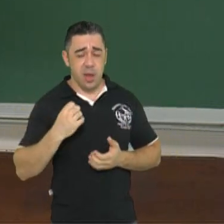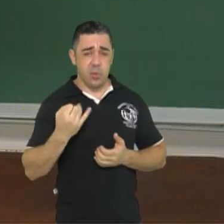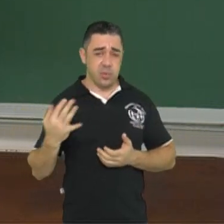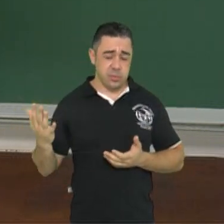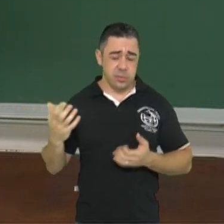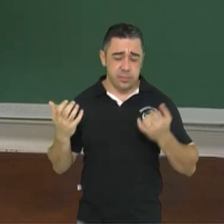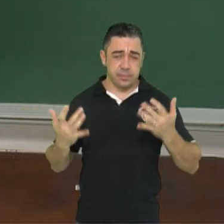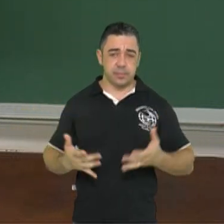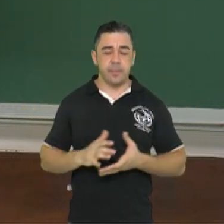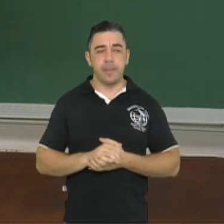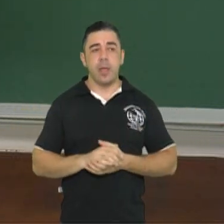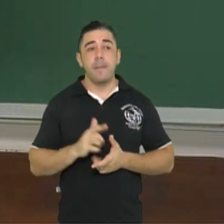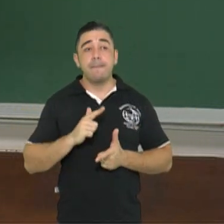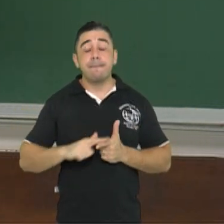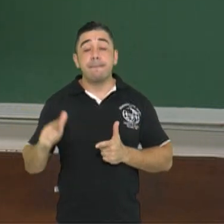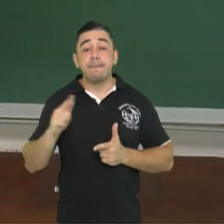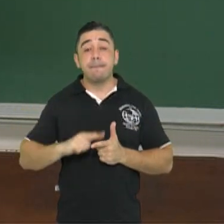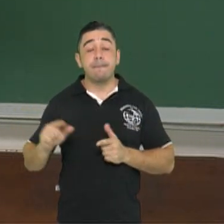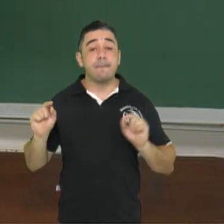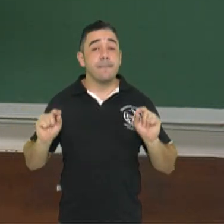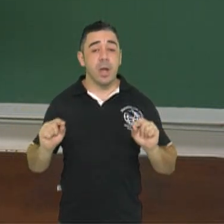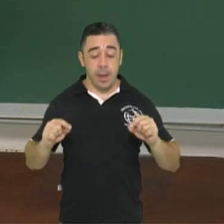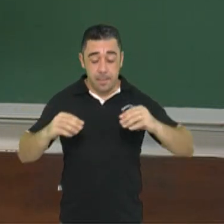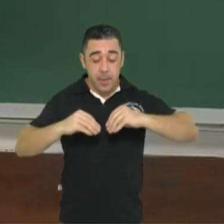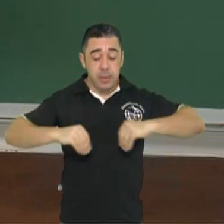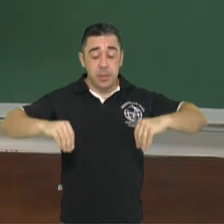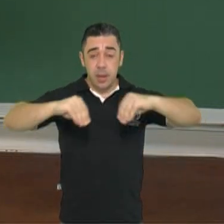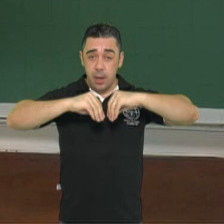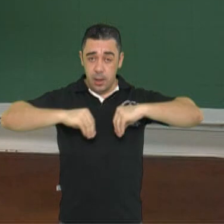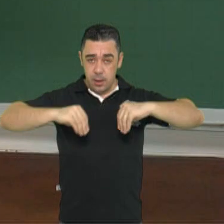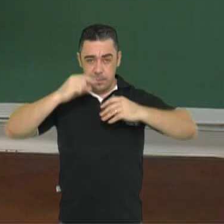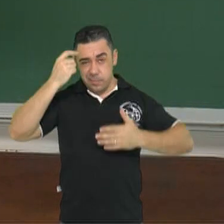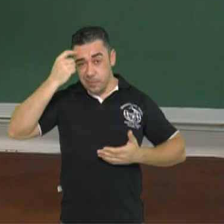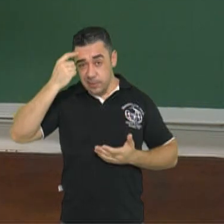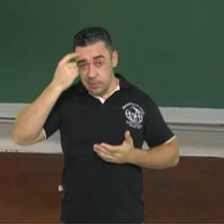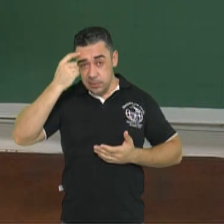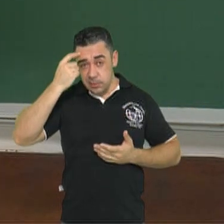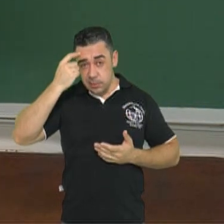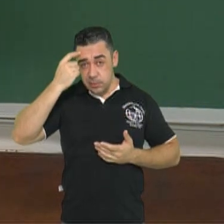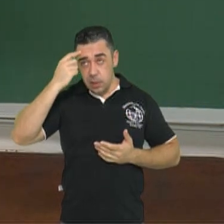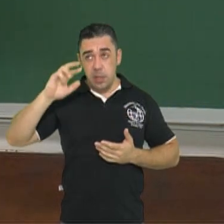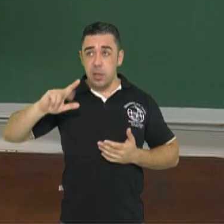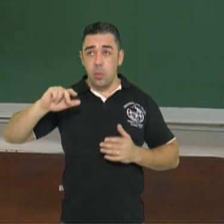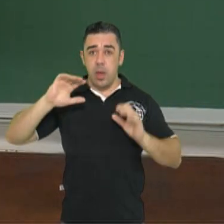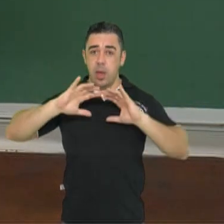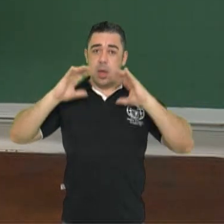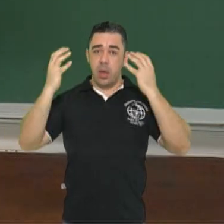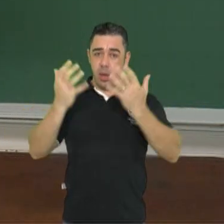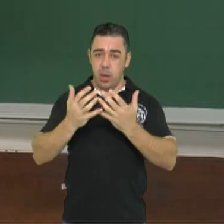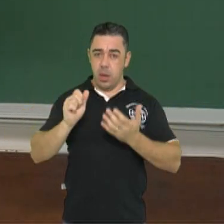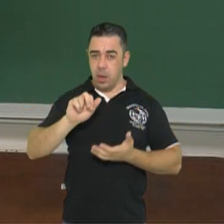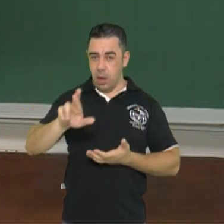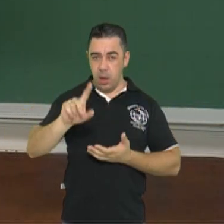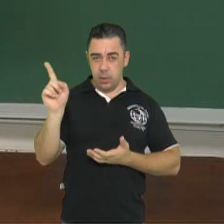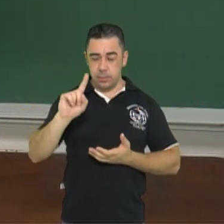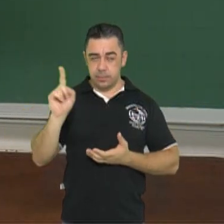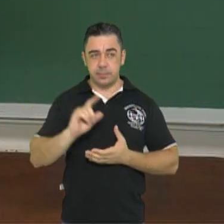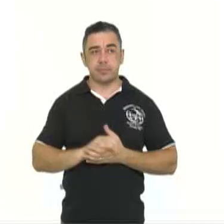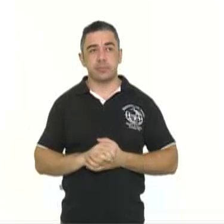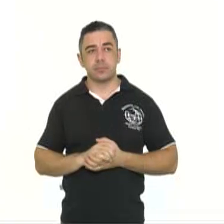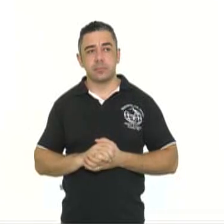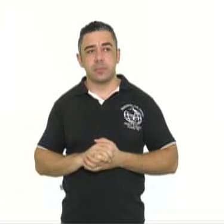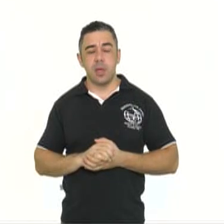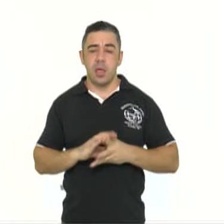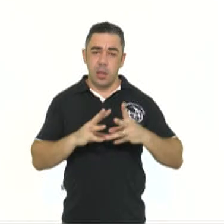fazendo. Qual é o problema das queimadas para o solo? Pensando nisso agora, não pensando na atmosfera, que a gente já falou bastante, né?